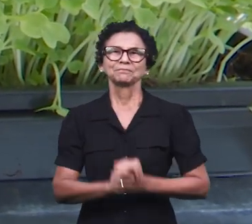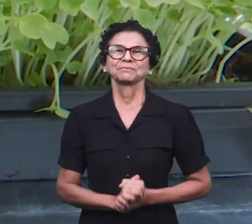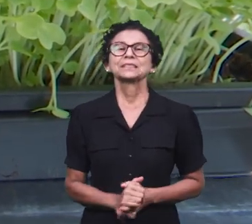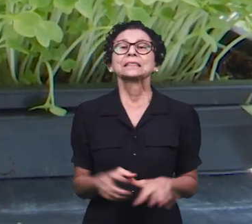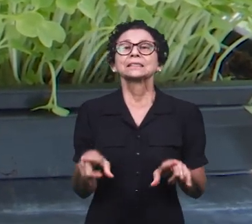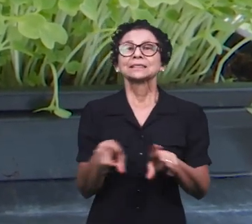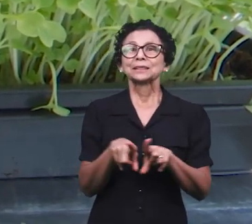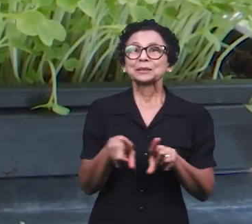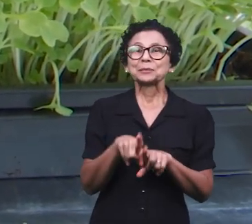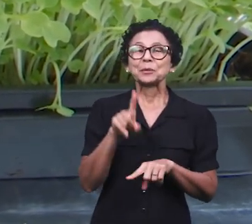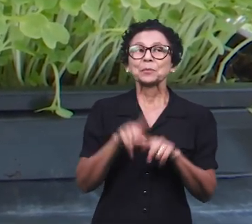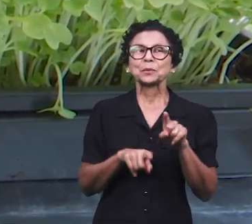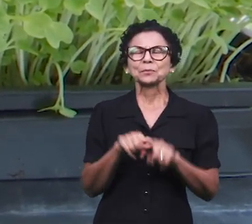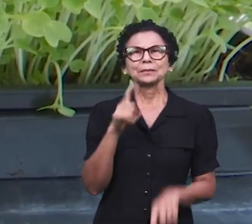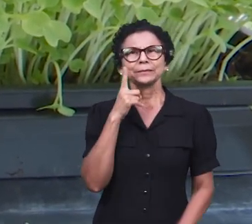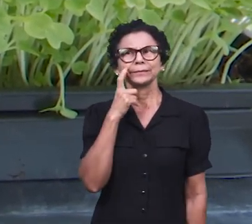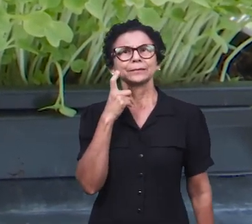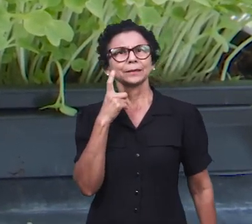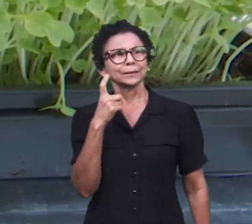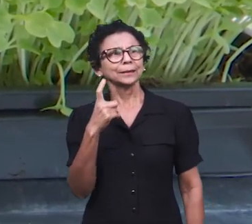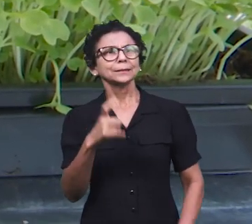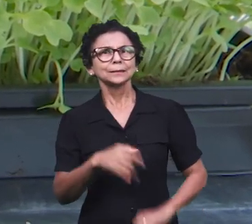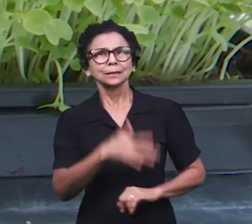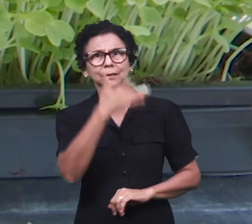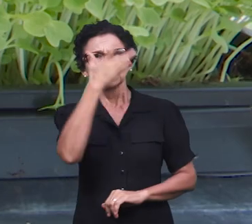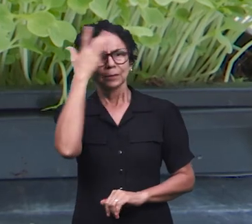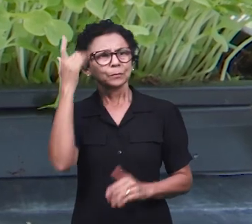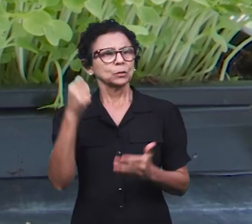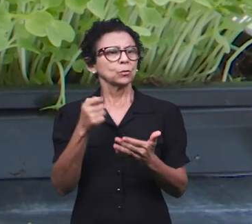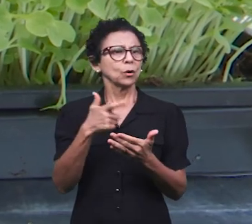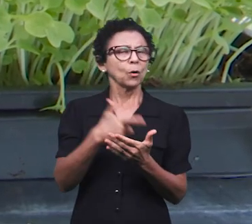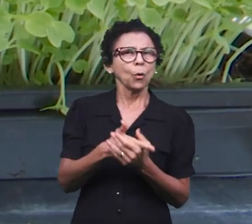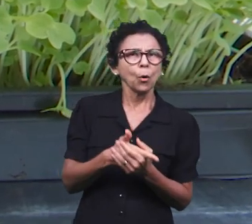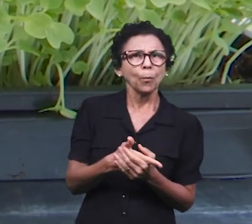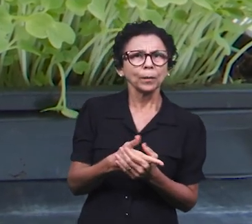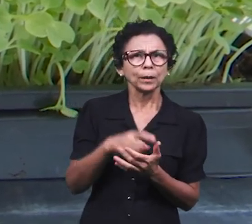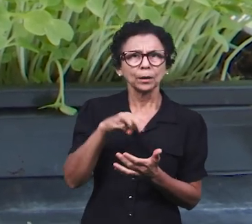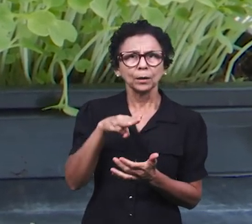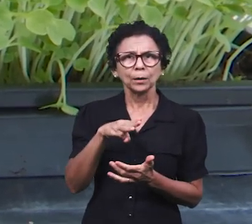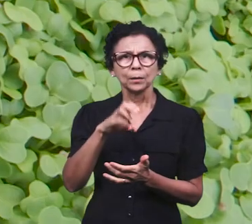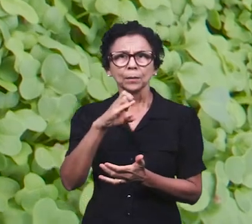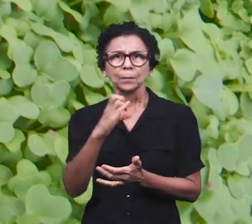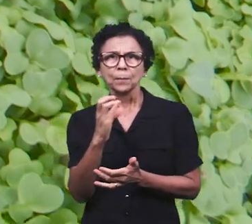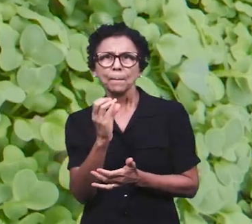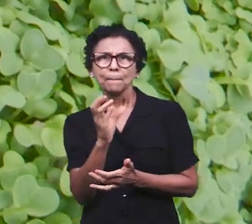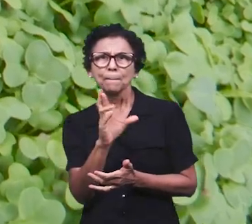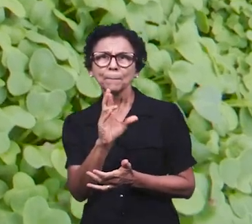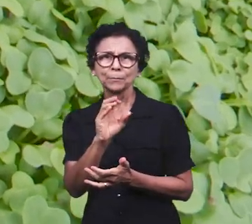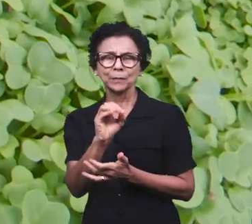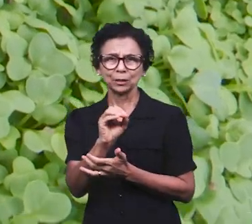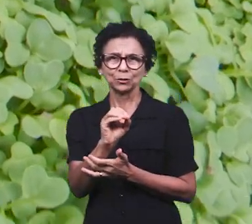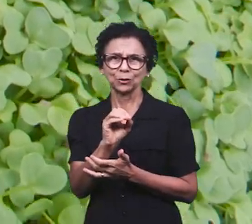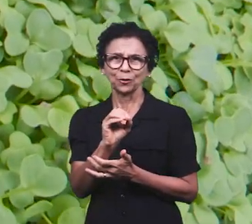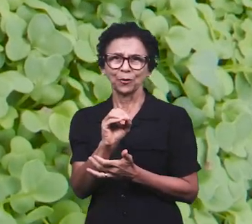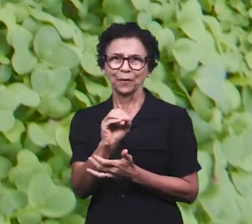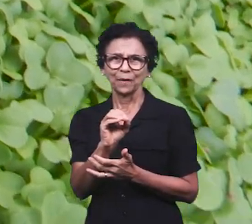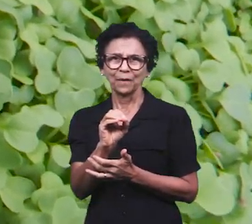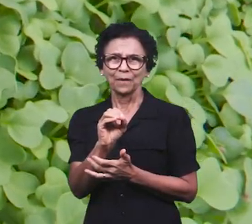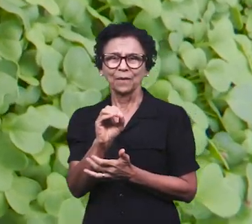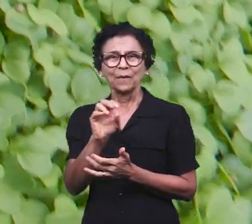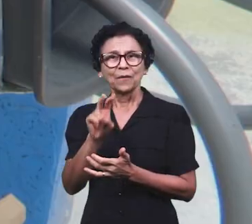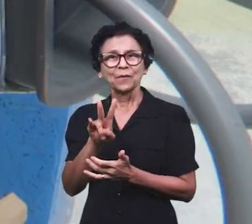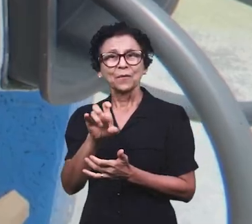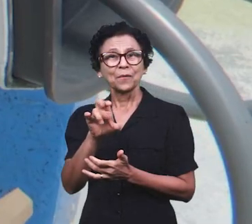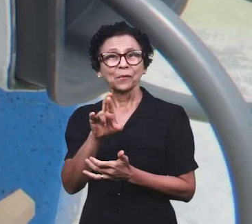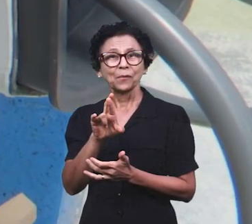um produto tem chamado a atenção do consumidor, o microverde, que são mudas jovens e comestíveis. Eles